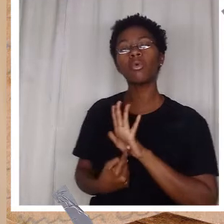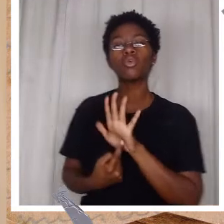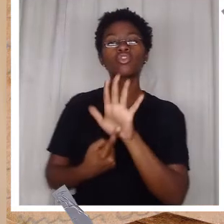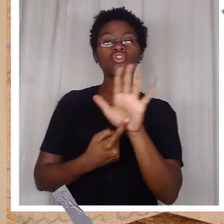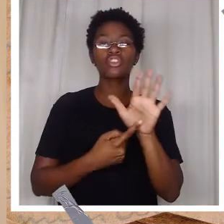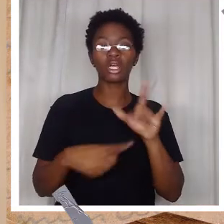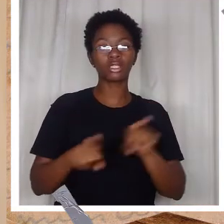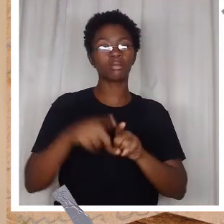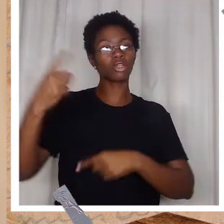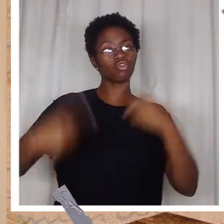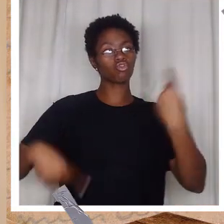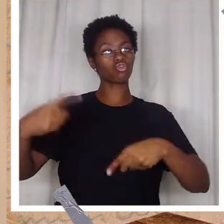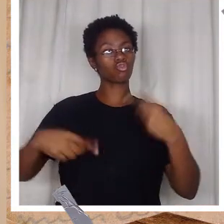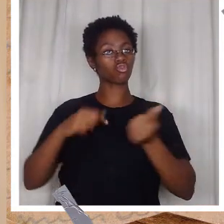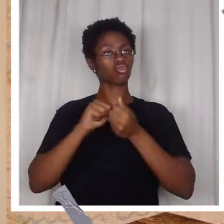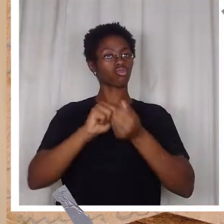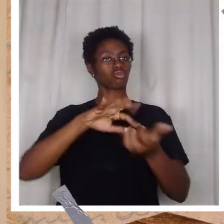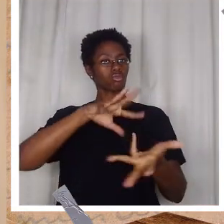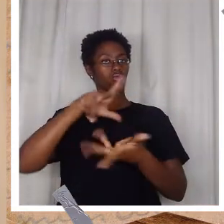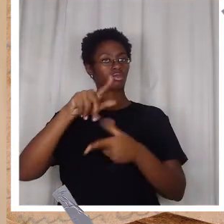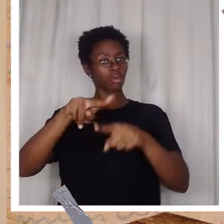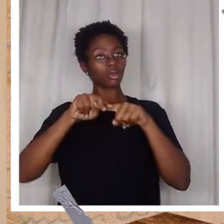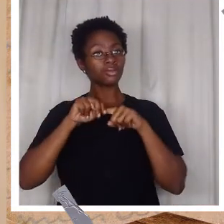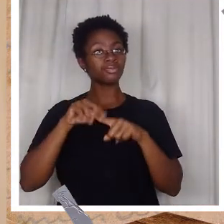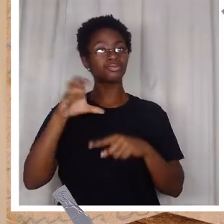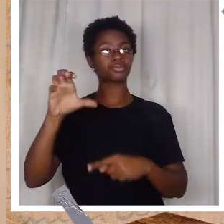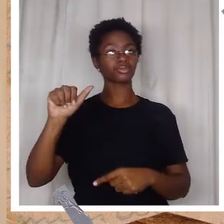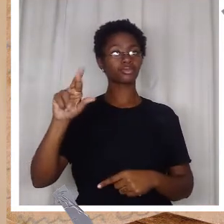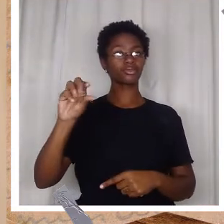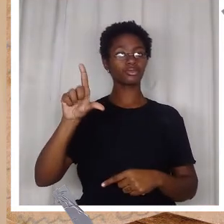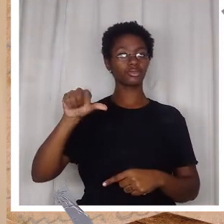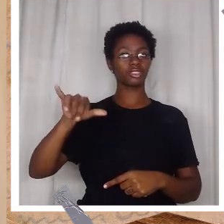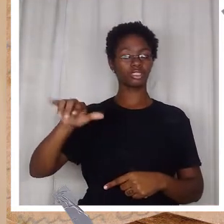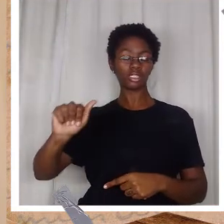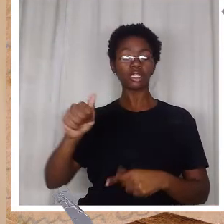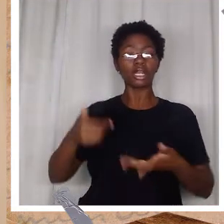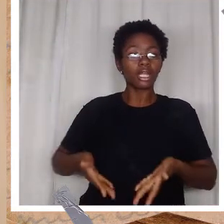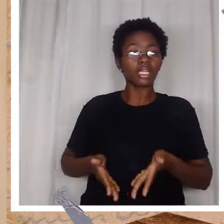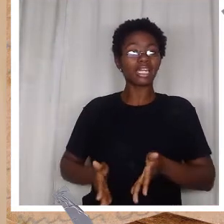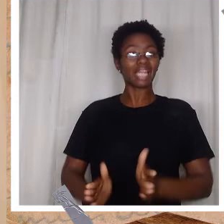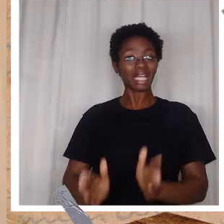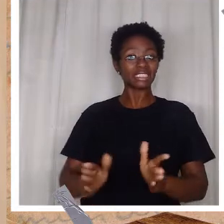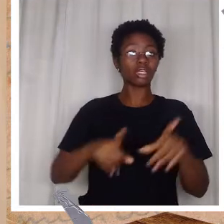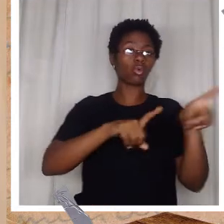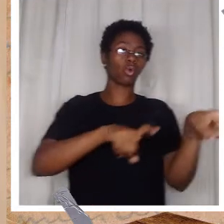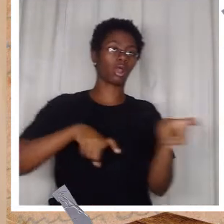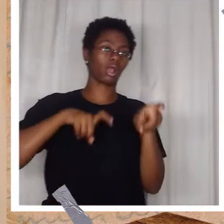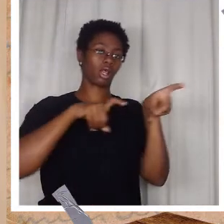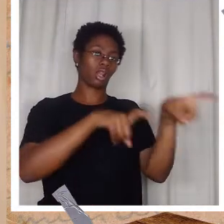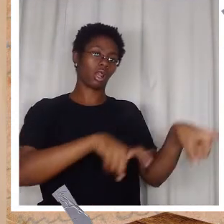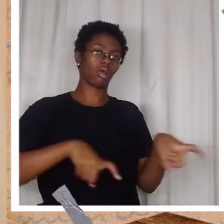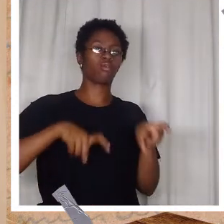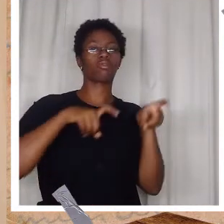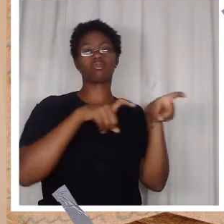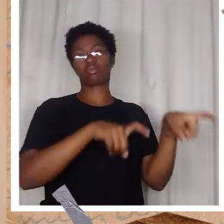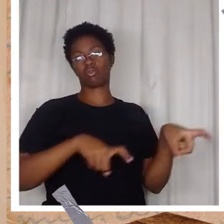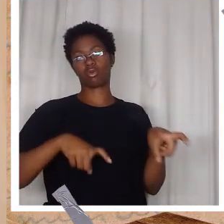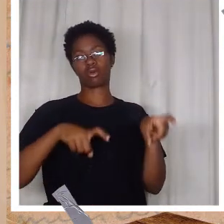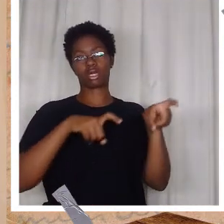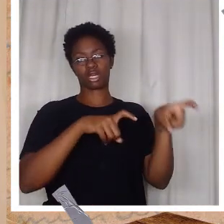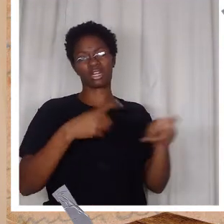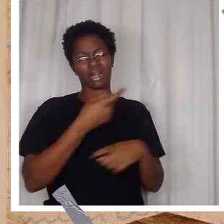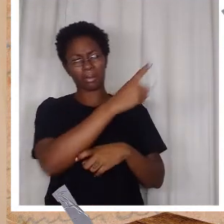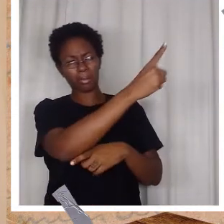discutir isso com o mundo. Porque a Carolina era uma mulher nascida no campo, na lavoura. Eu